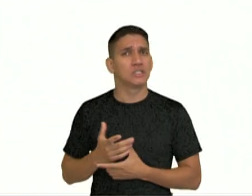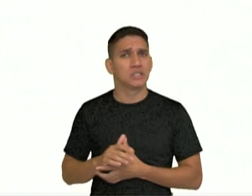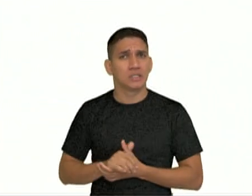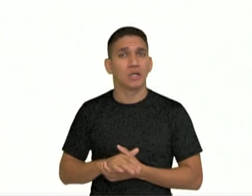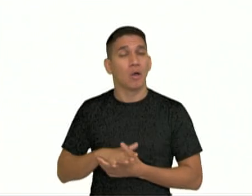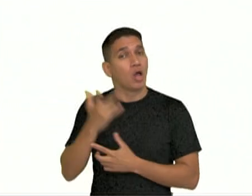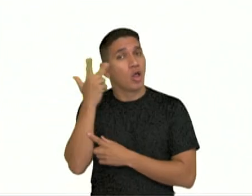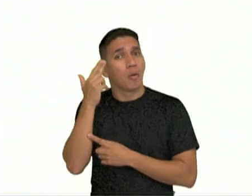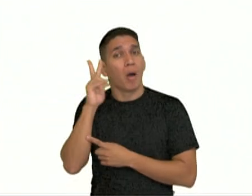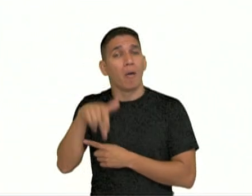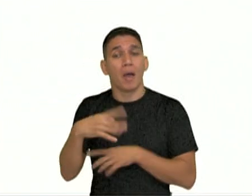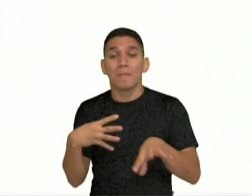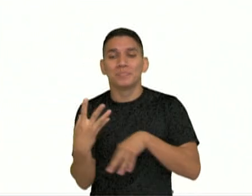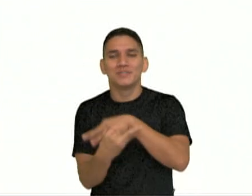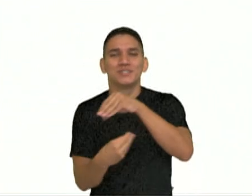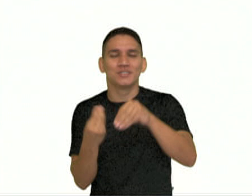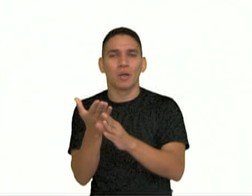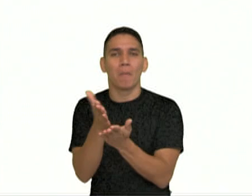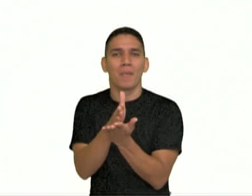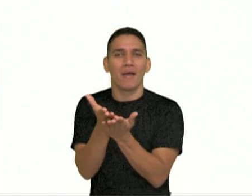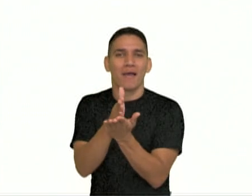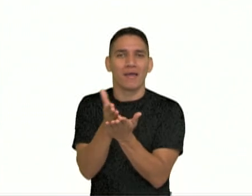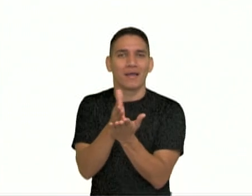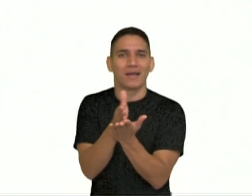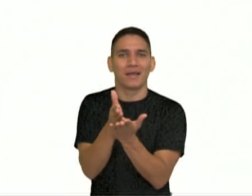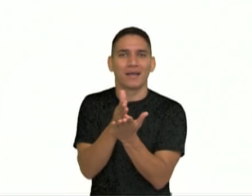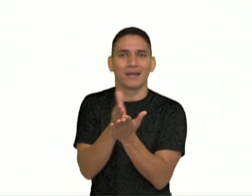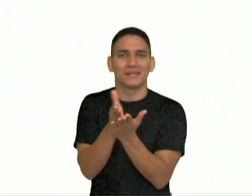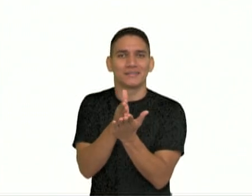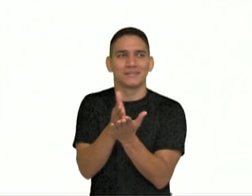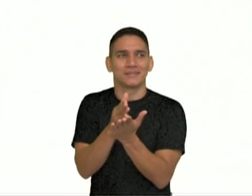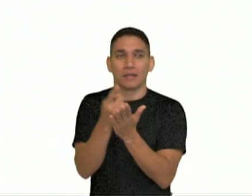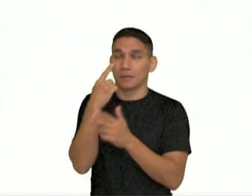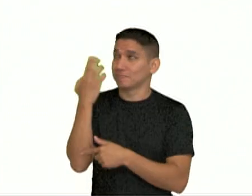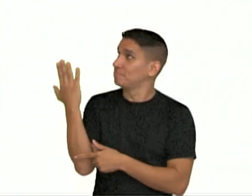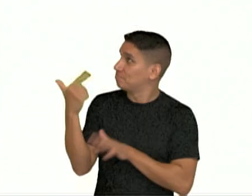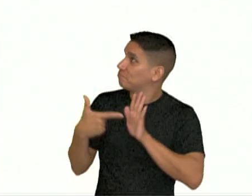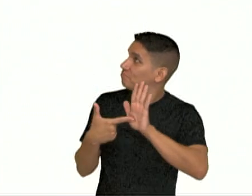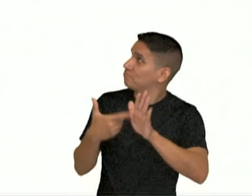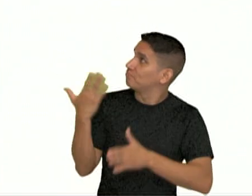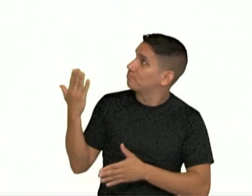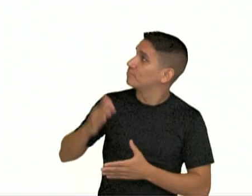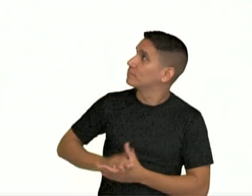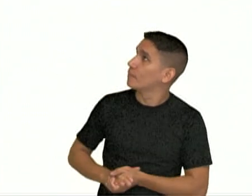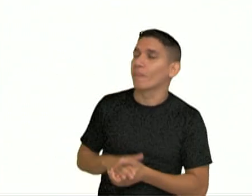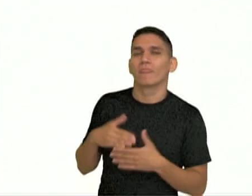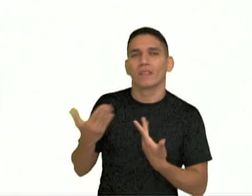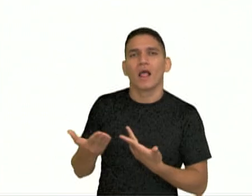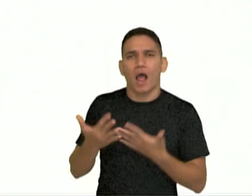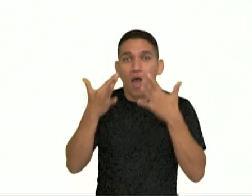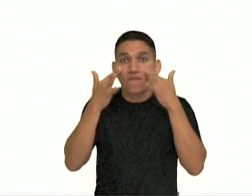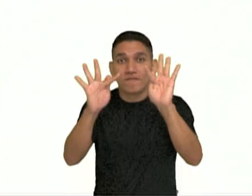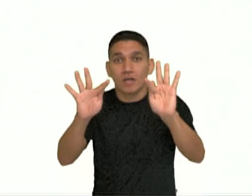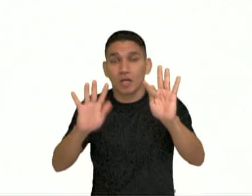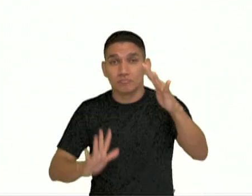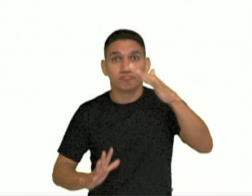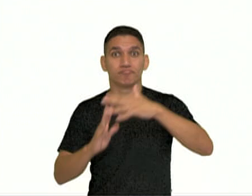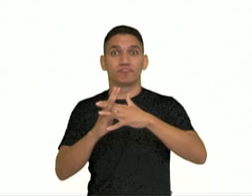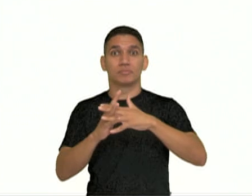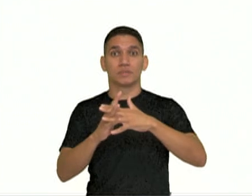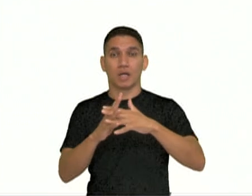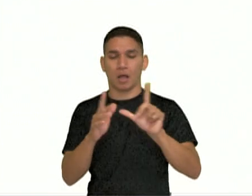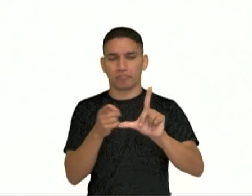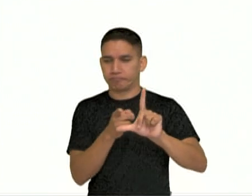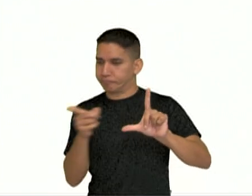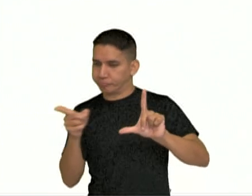os mulatos, que são os fenótipos intermediários. É isso que está dizendo aqui, ó. Os fenótipos extremos aparecem em menor